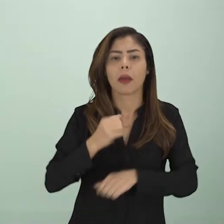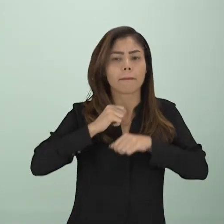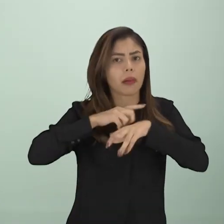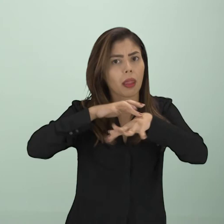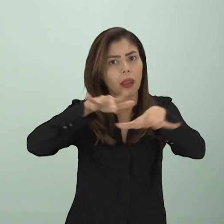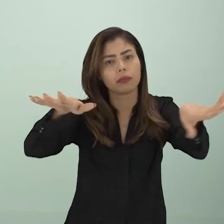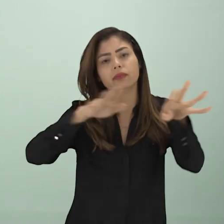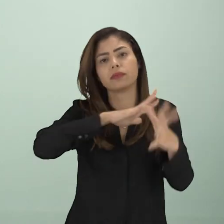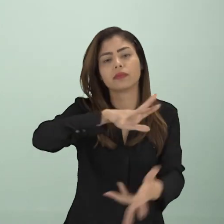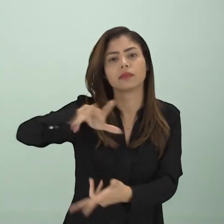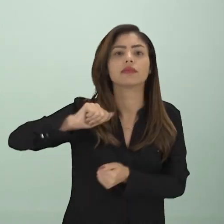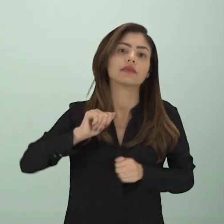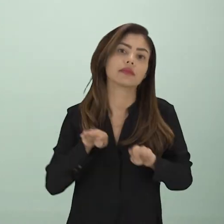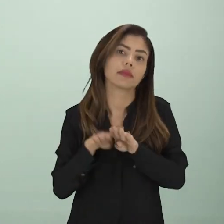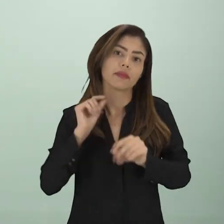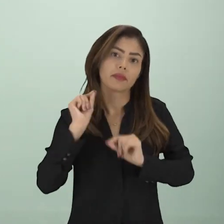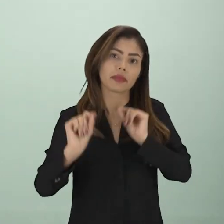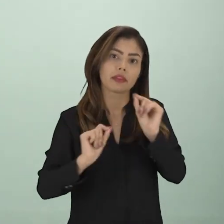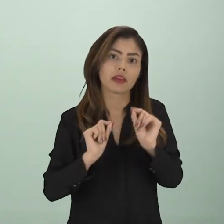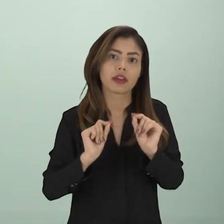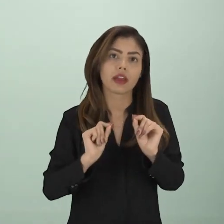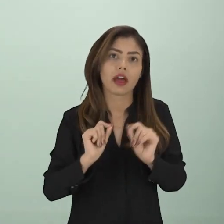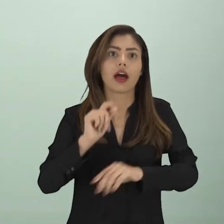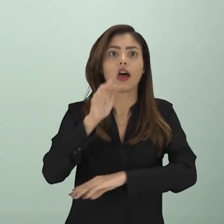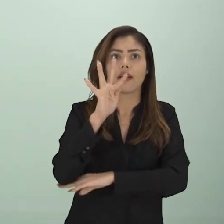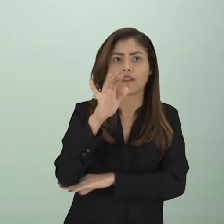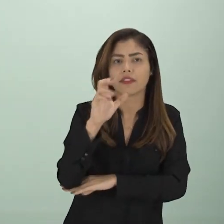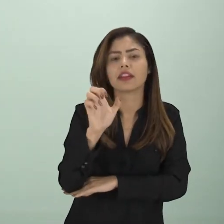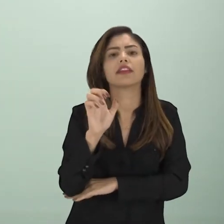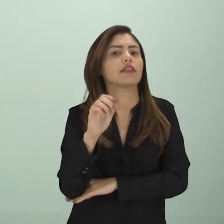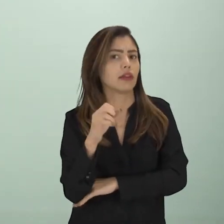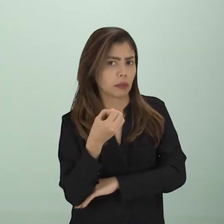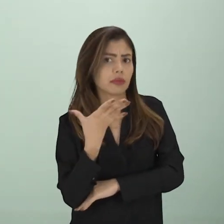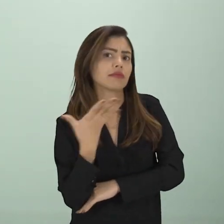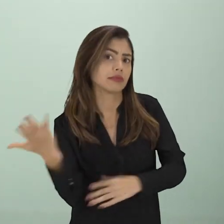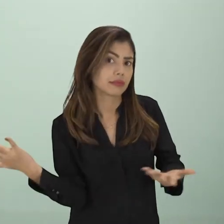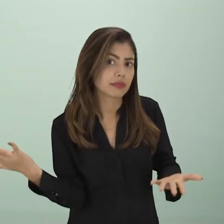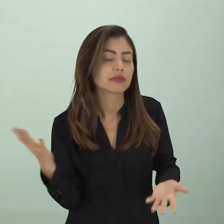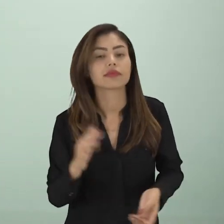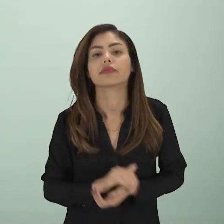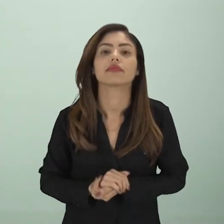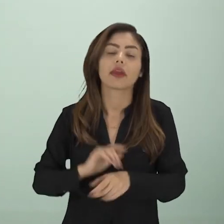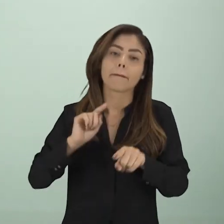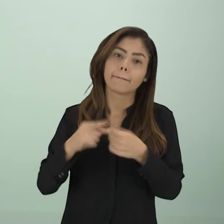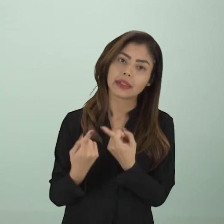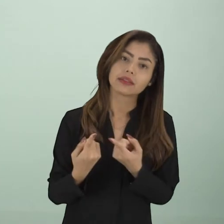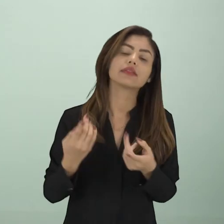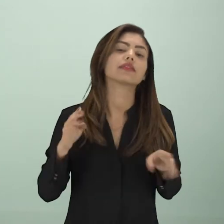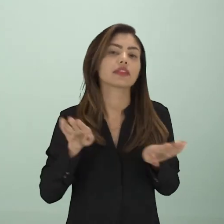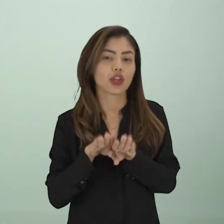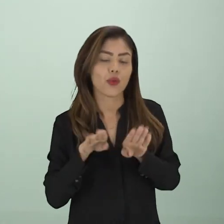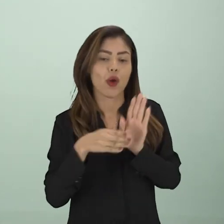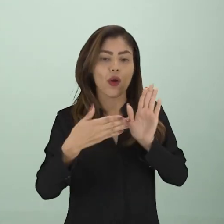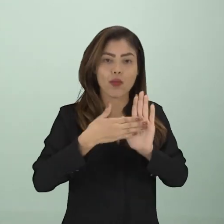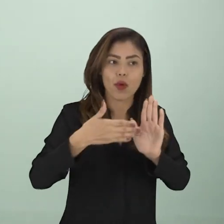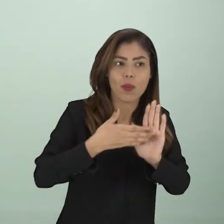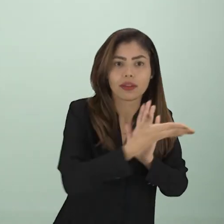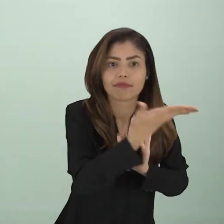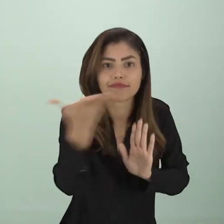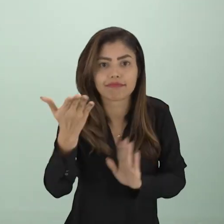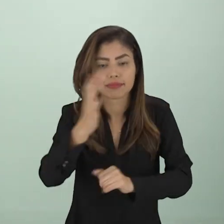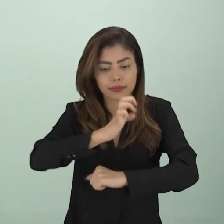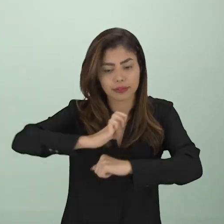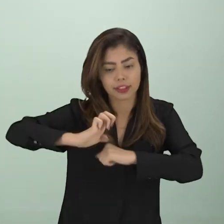espalhar pelo mundo. Seria uma fake news do bem, né? Nós mostrarmos para os outros estados e para o